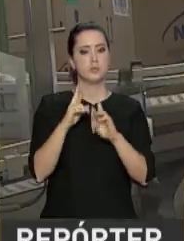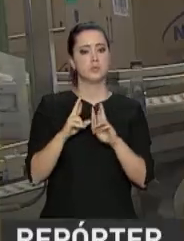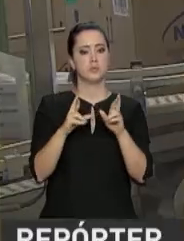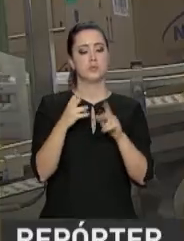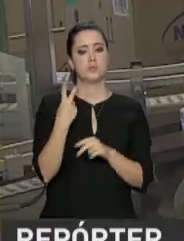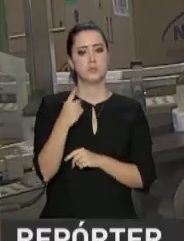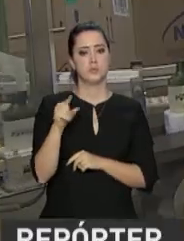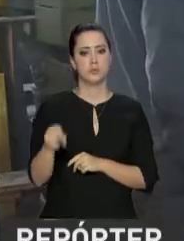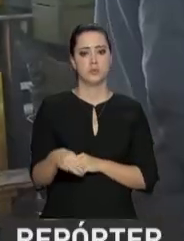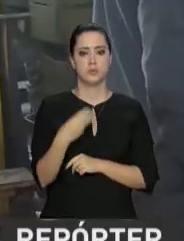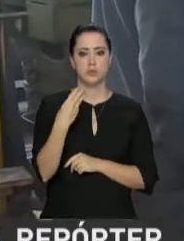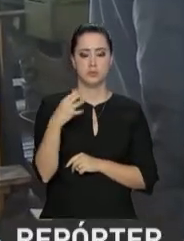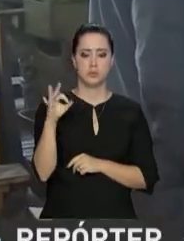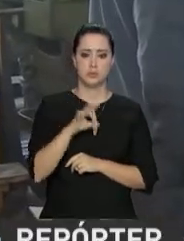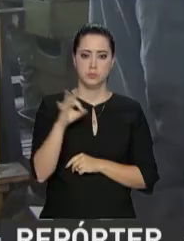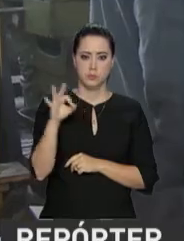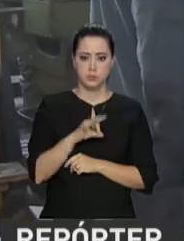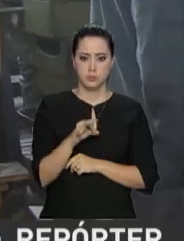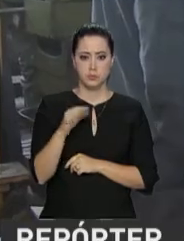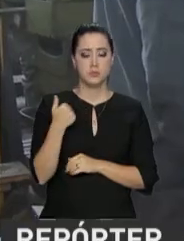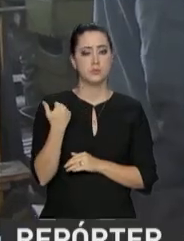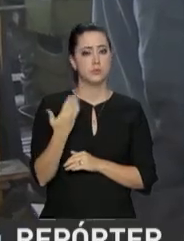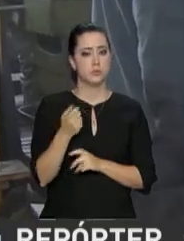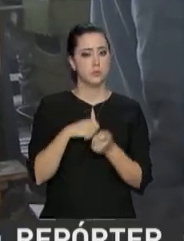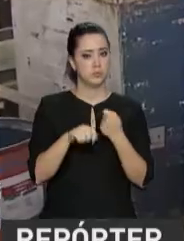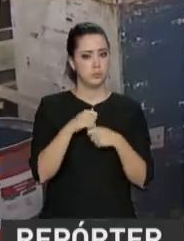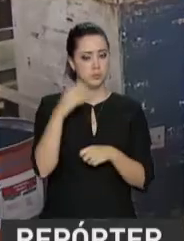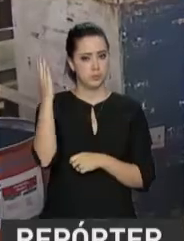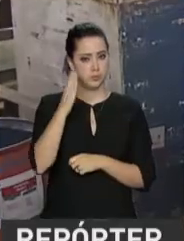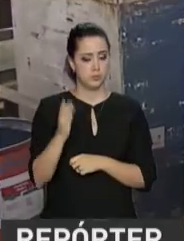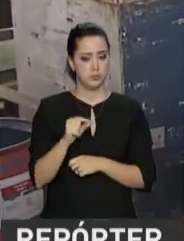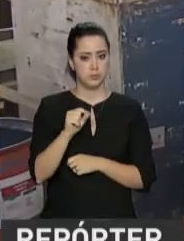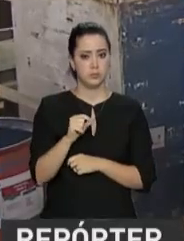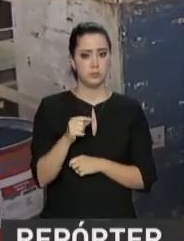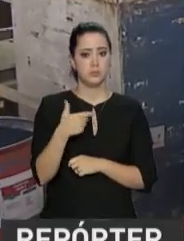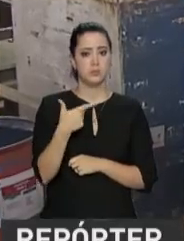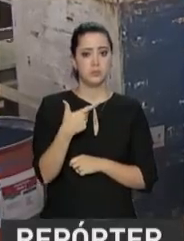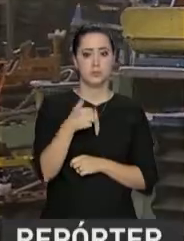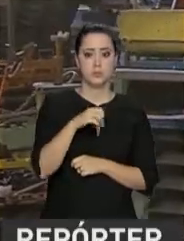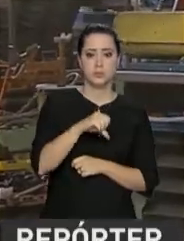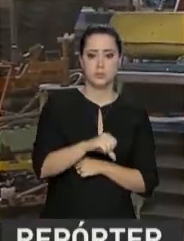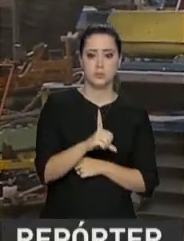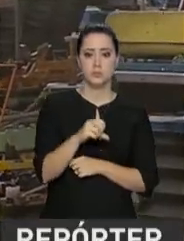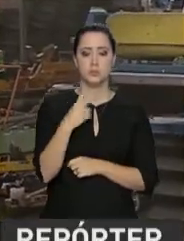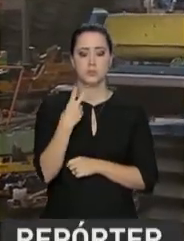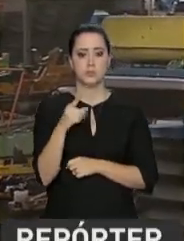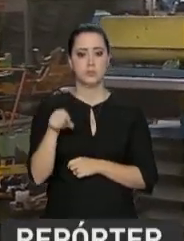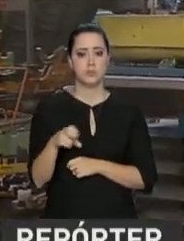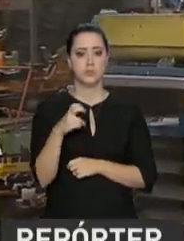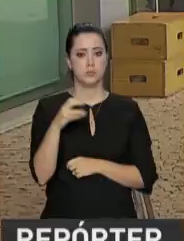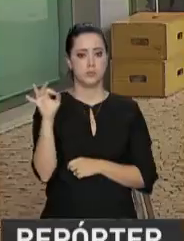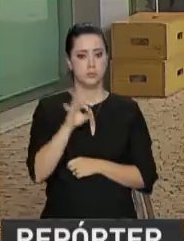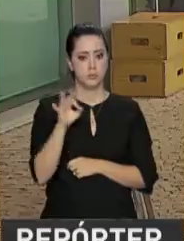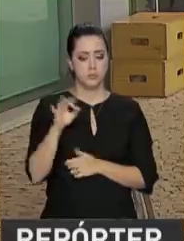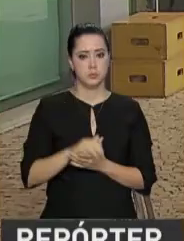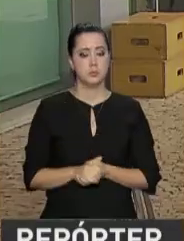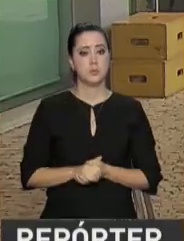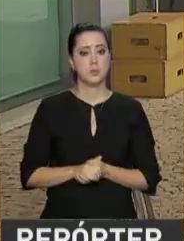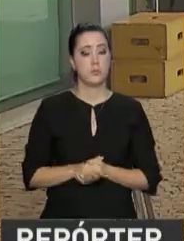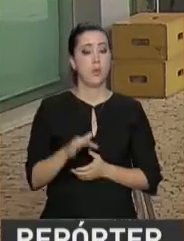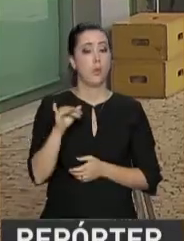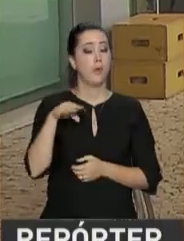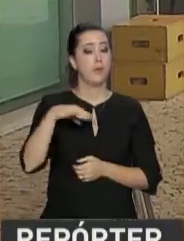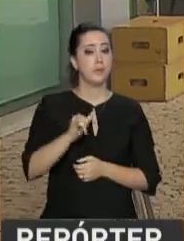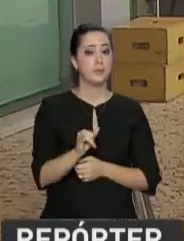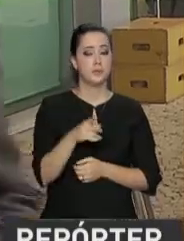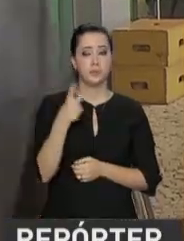uma elevação de 2,3 por cento da economia brasileira e para 2019 de 26 por cento segundo o fmi